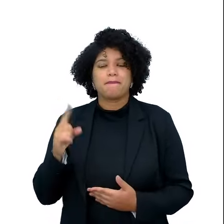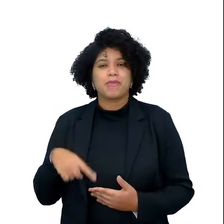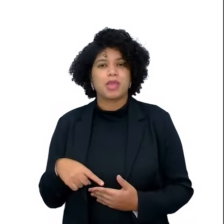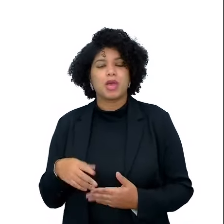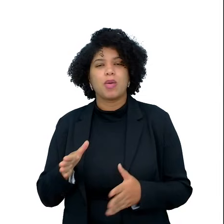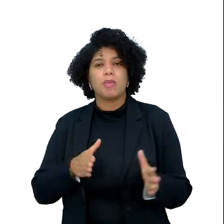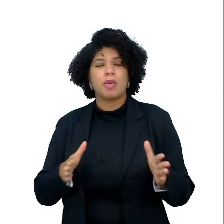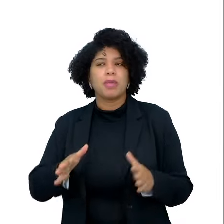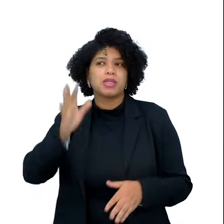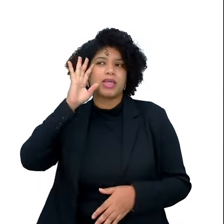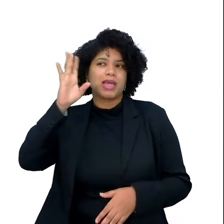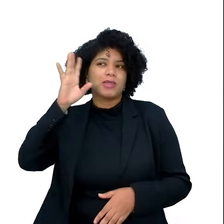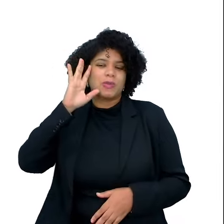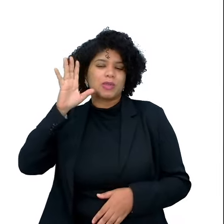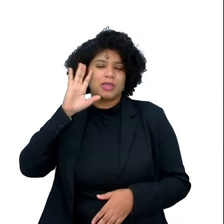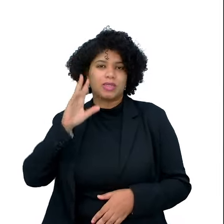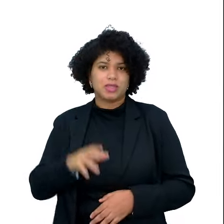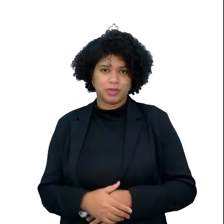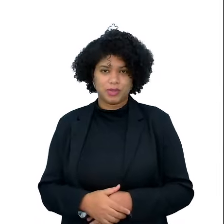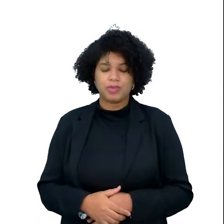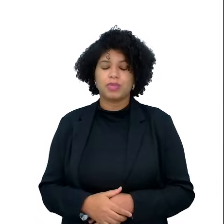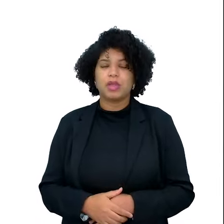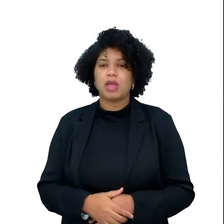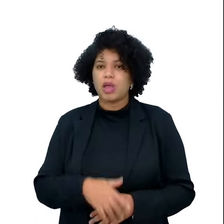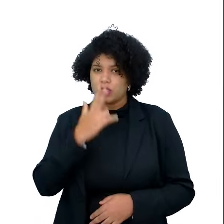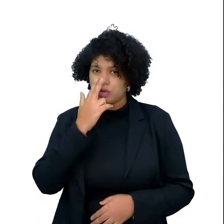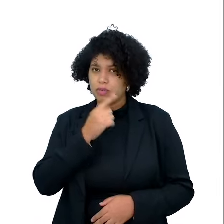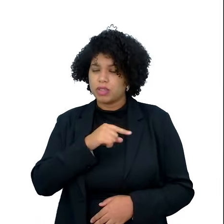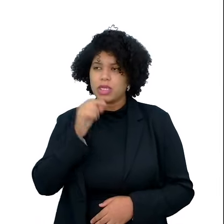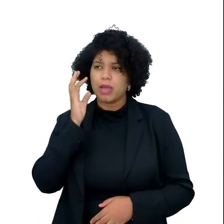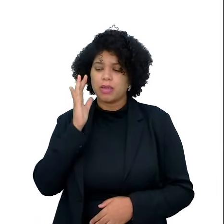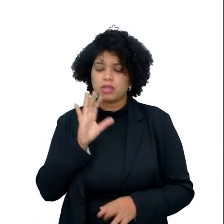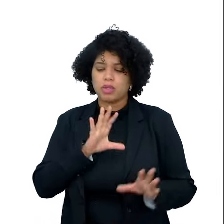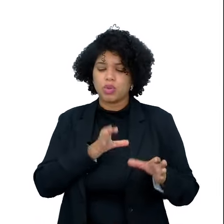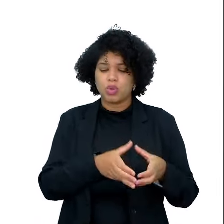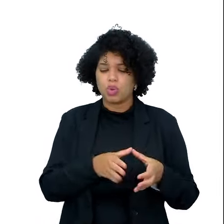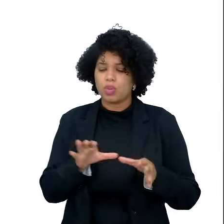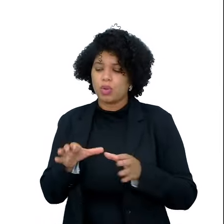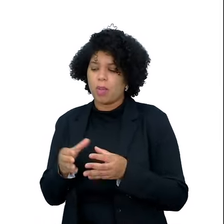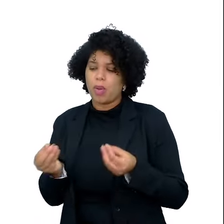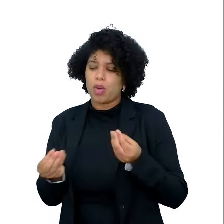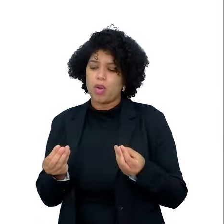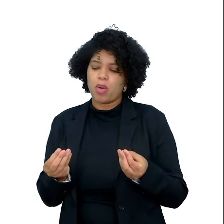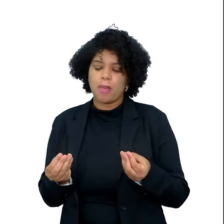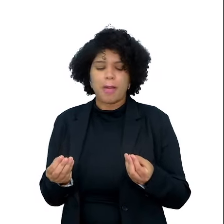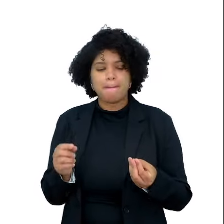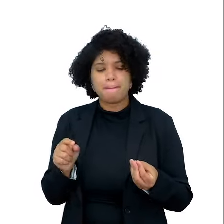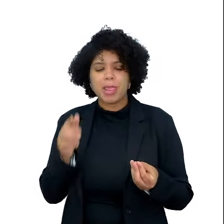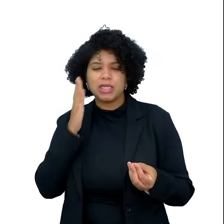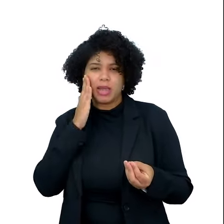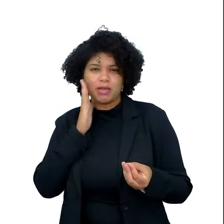muito importante. Vocês já devem ter um diagnóstico das turmas de vocês um pouquinho mais